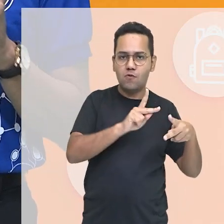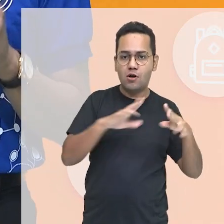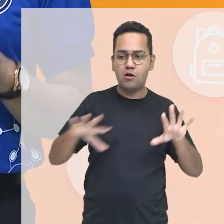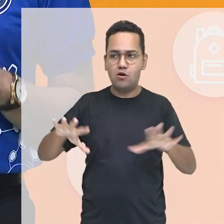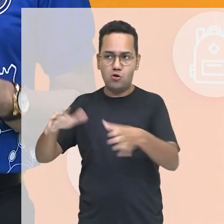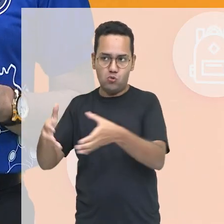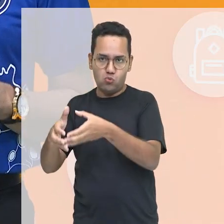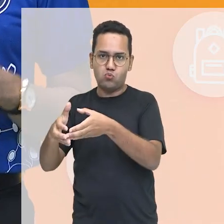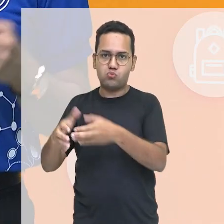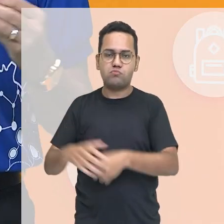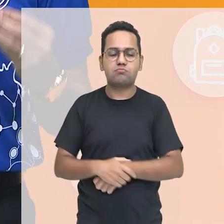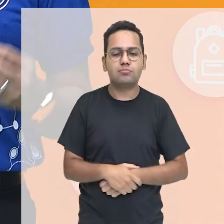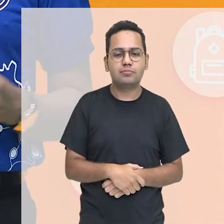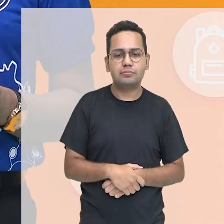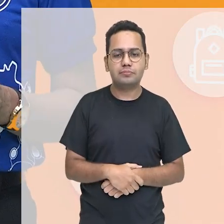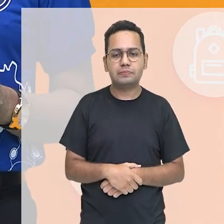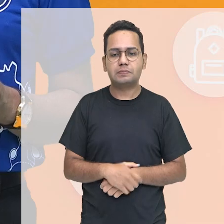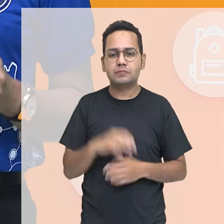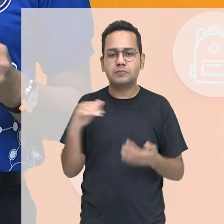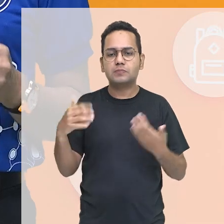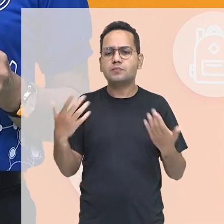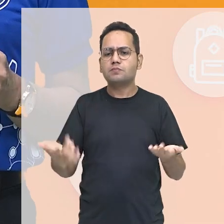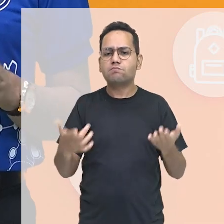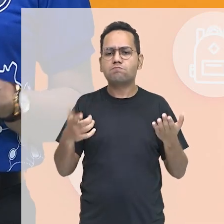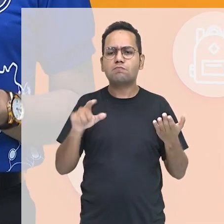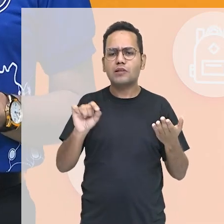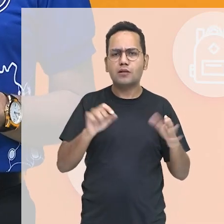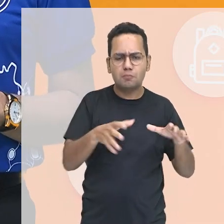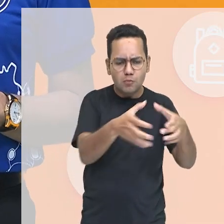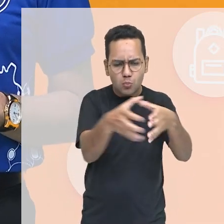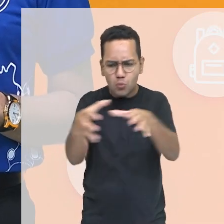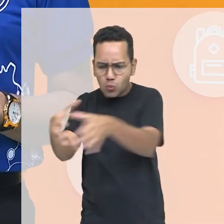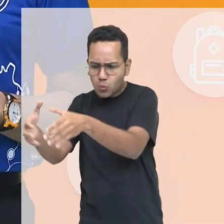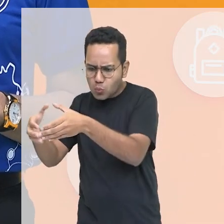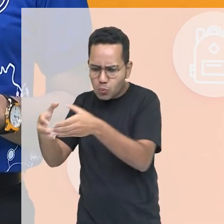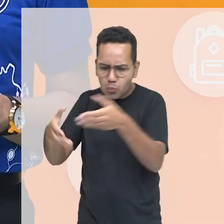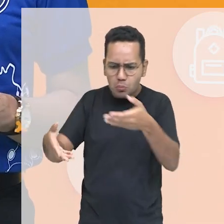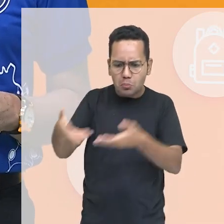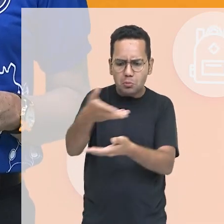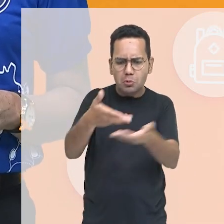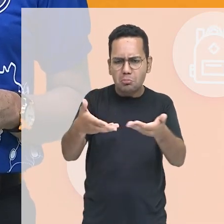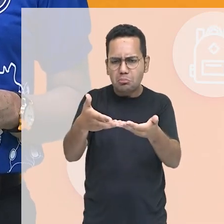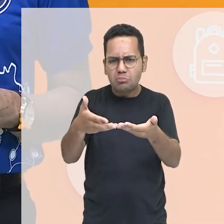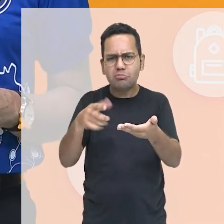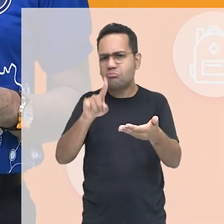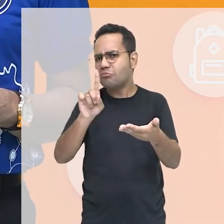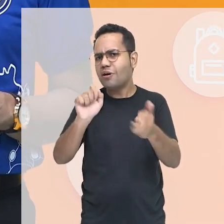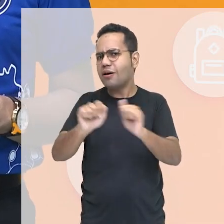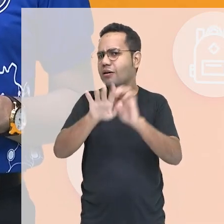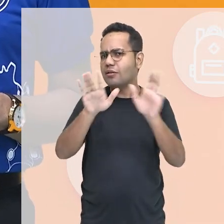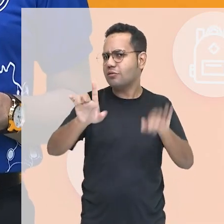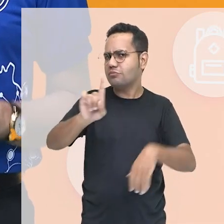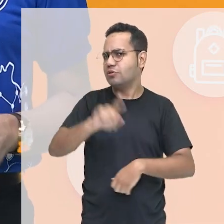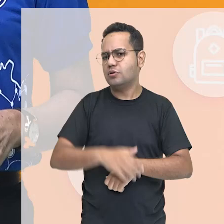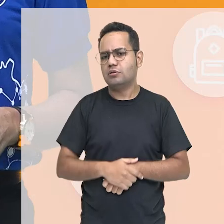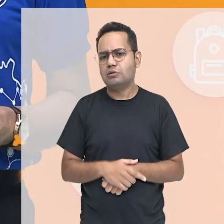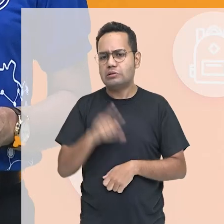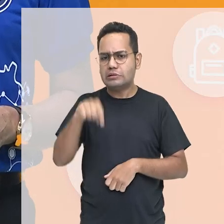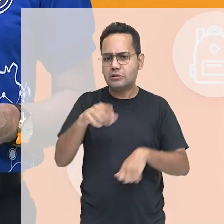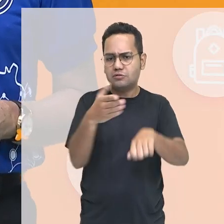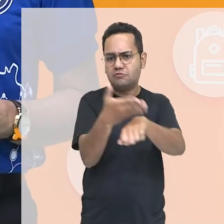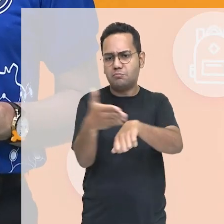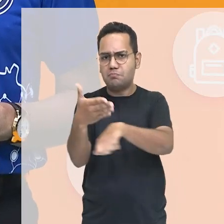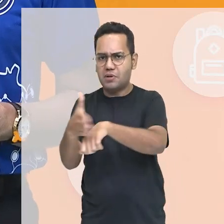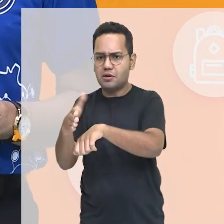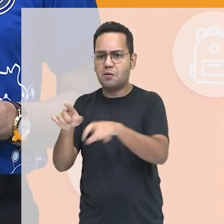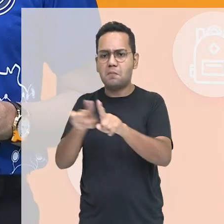essa conciliação de diferentes grupos não é muito claro quando estamos nos referindo na prática,